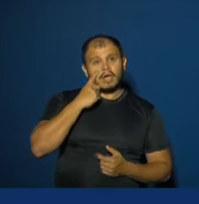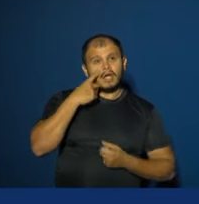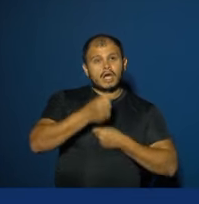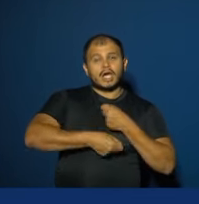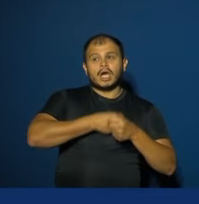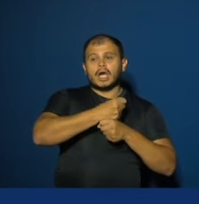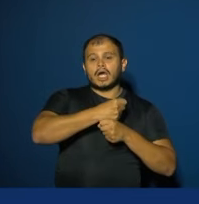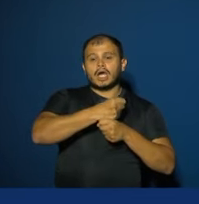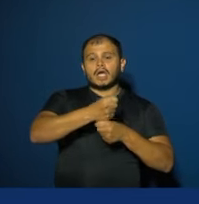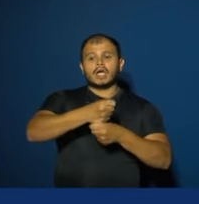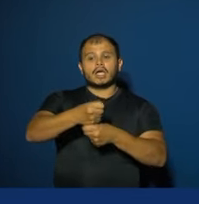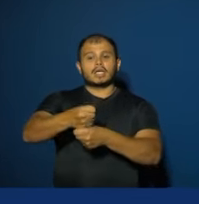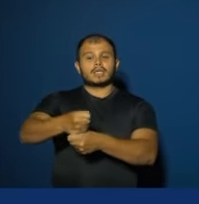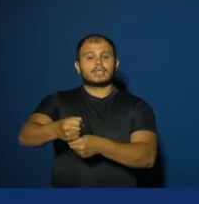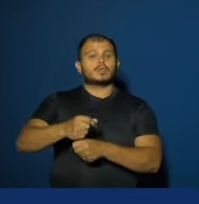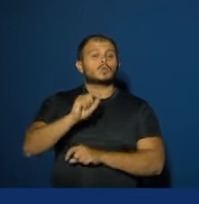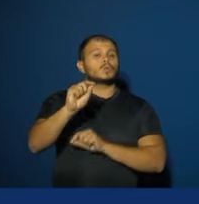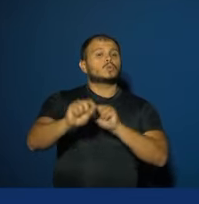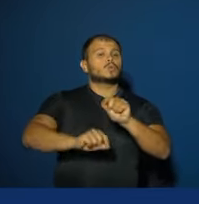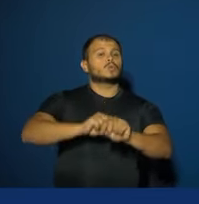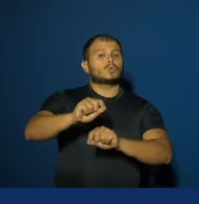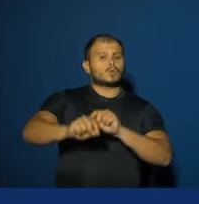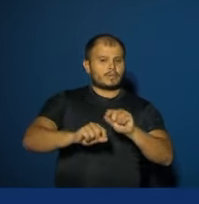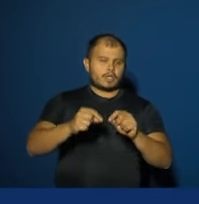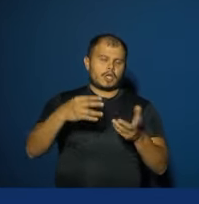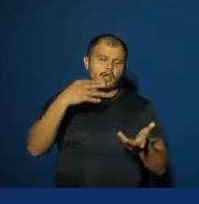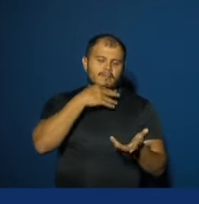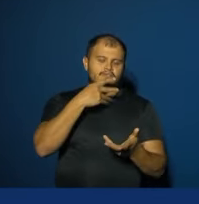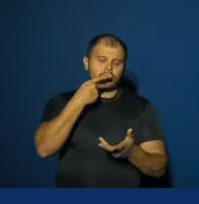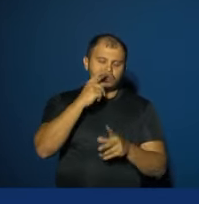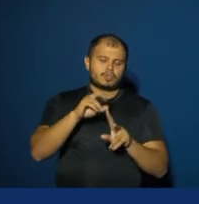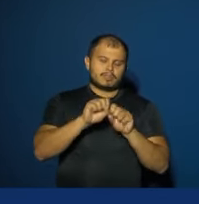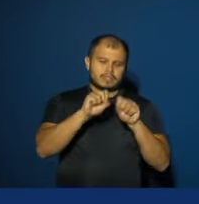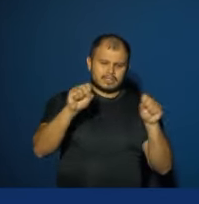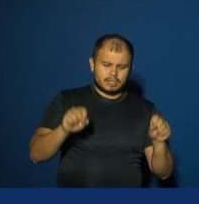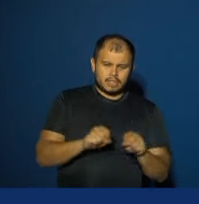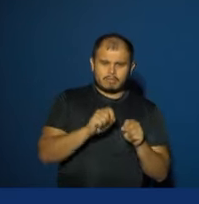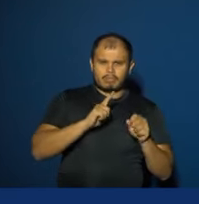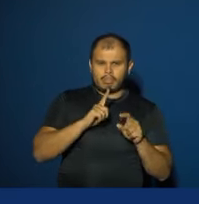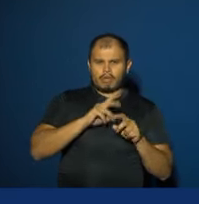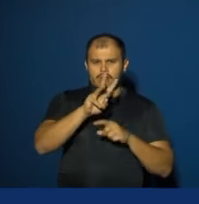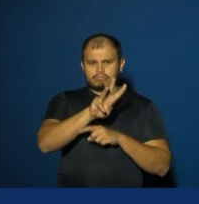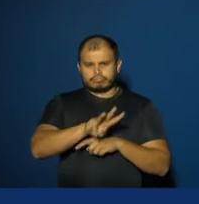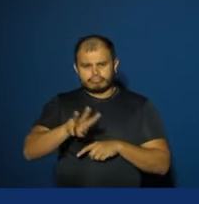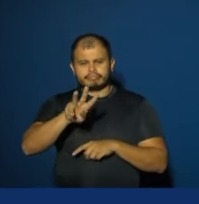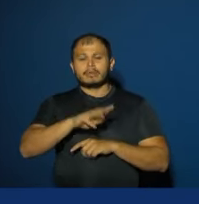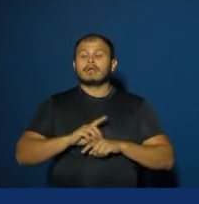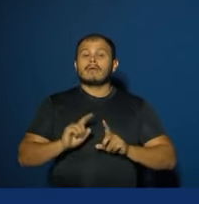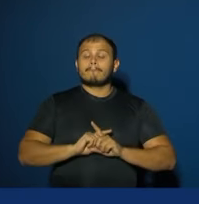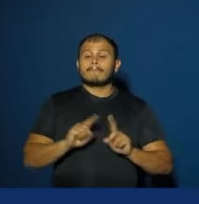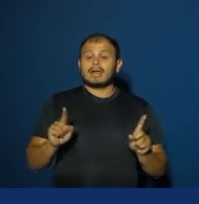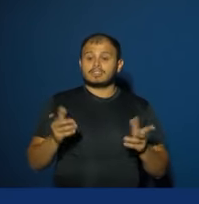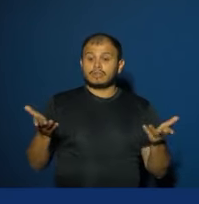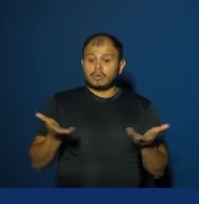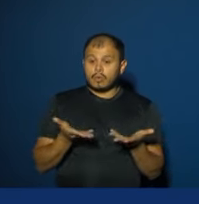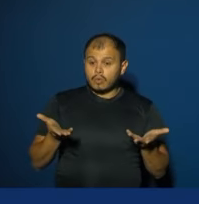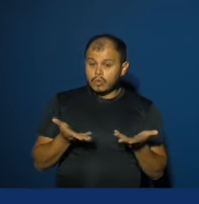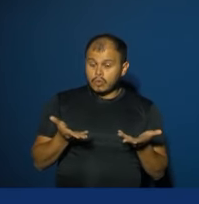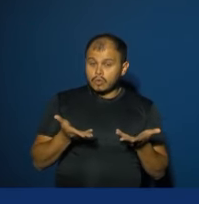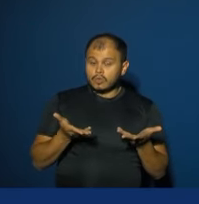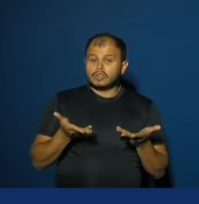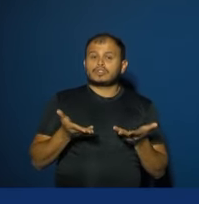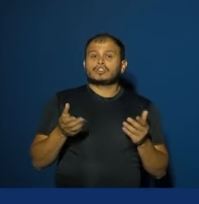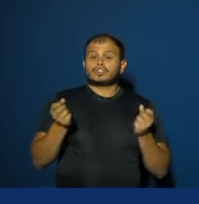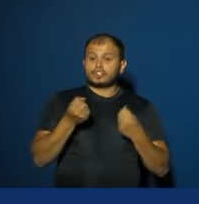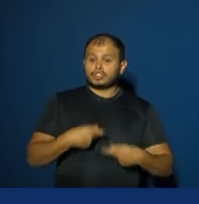anos óbvio que a gente falou muito aqui de ter as plataformas e tudo mais mas eu acho que como Shopping a gente